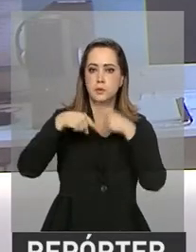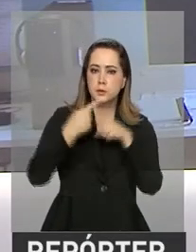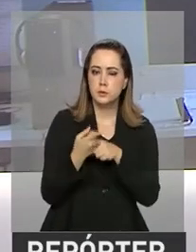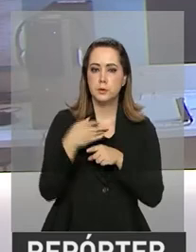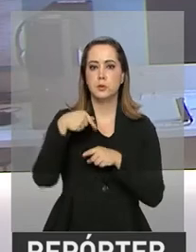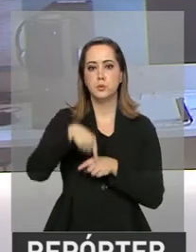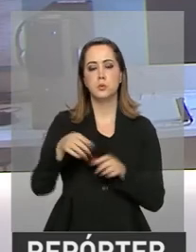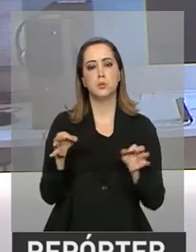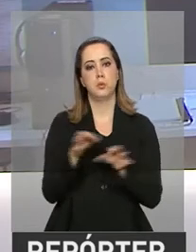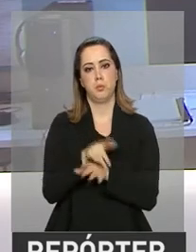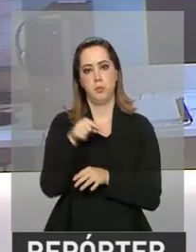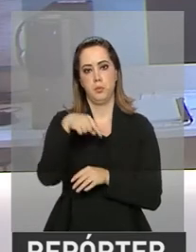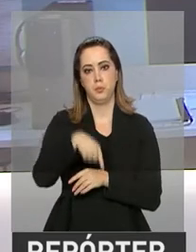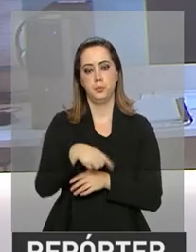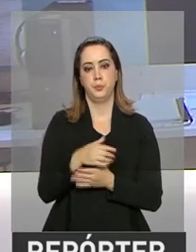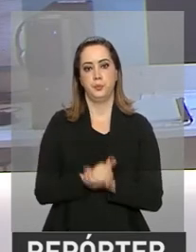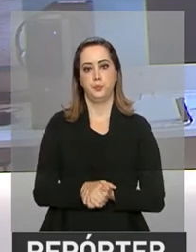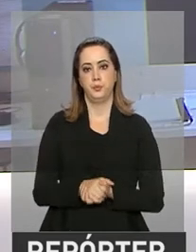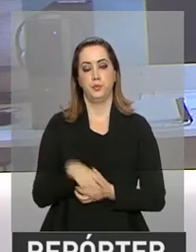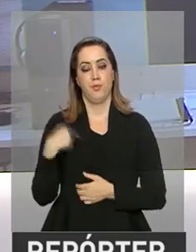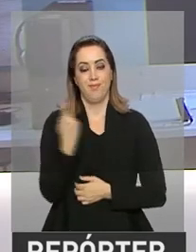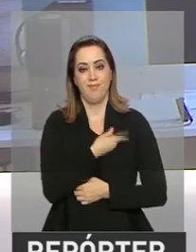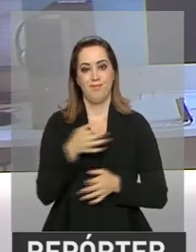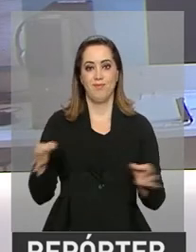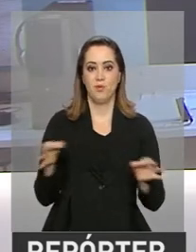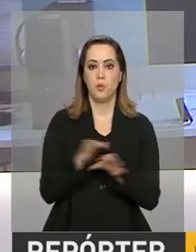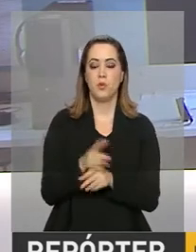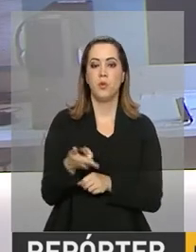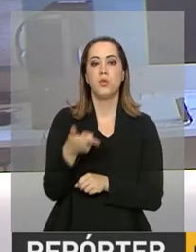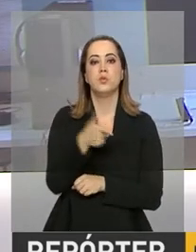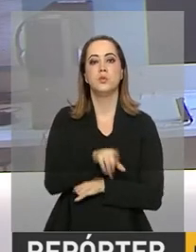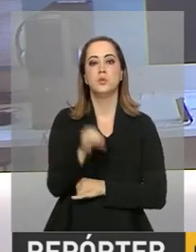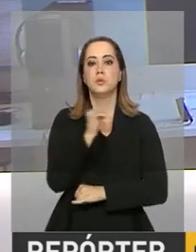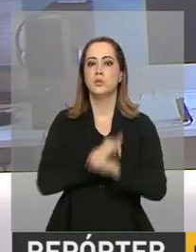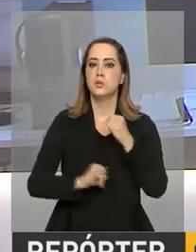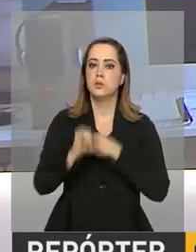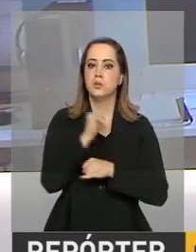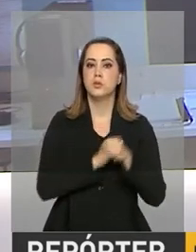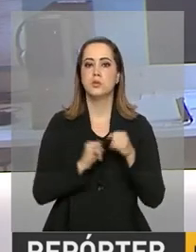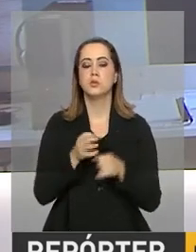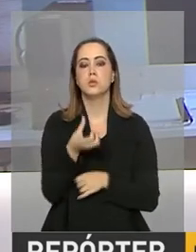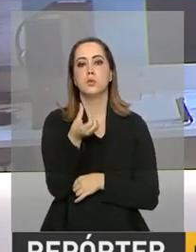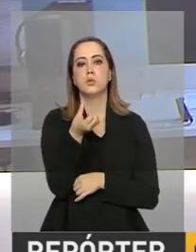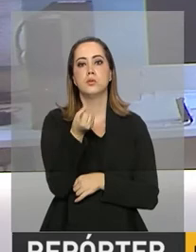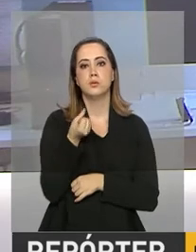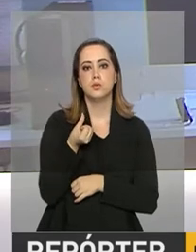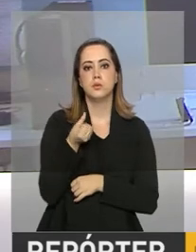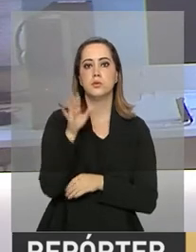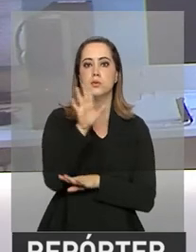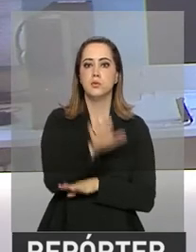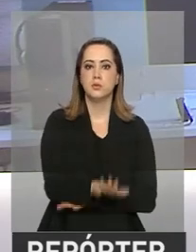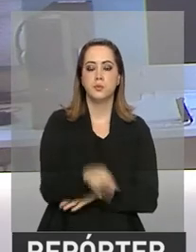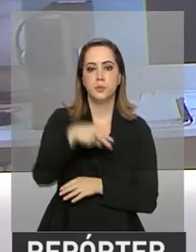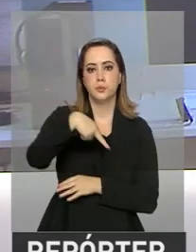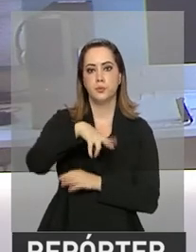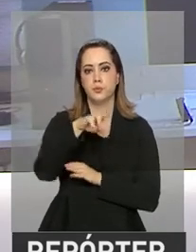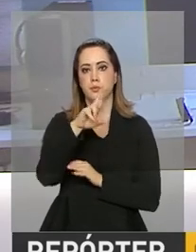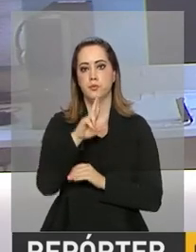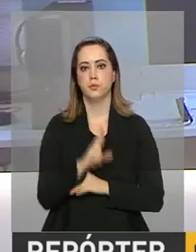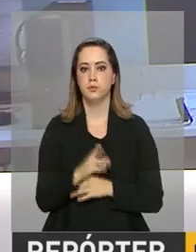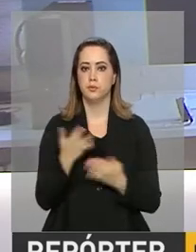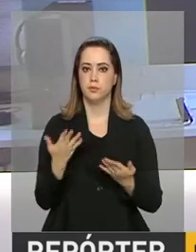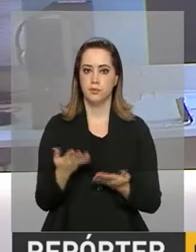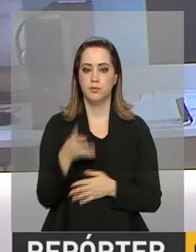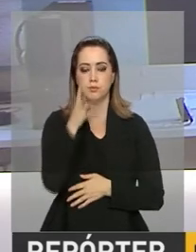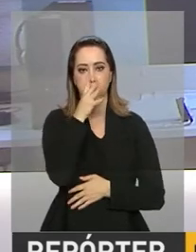de instantes na nossa programação e nós ficamos por aqui voltamos a qualquer momento com outras informações ou às seis da tarde na praça a edição